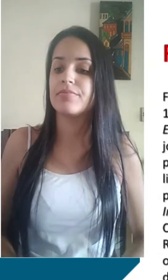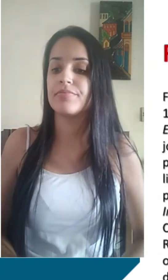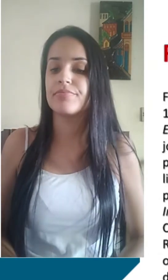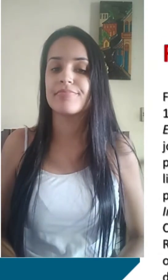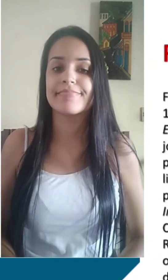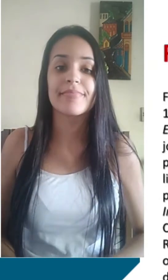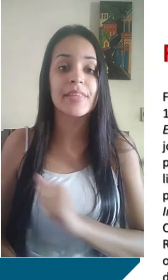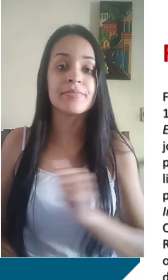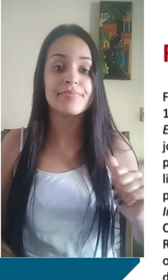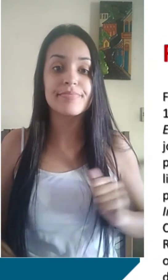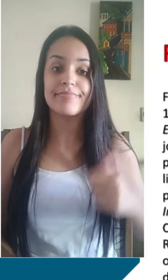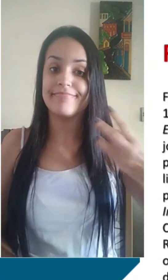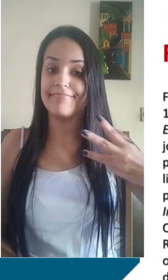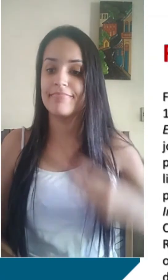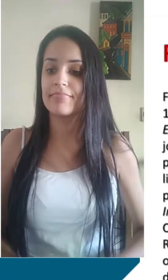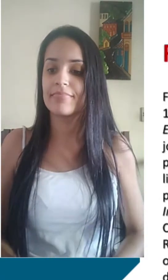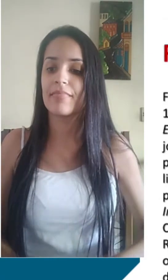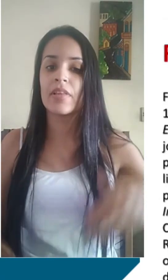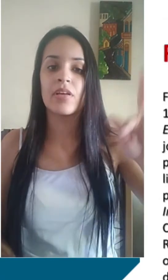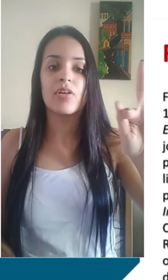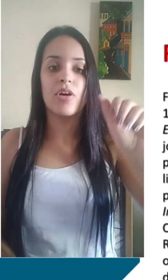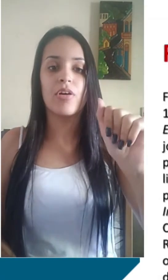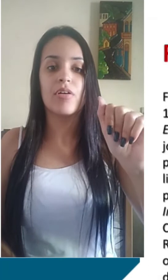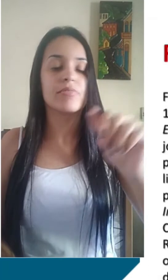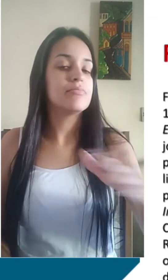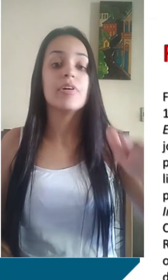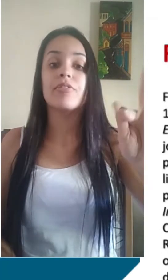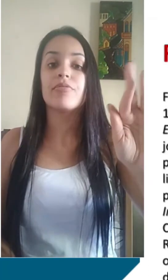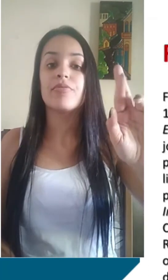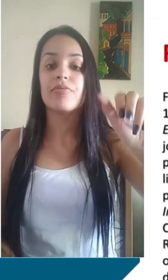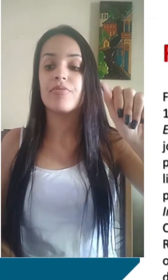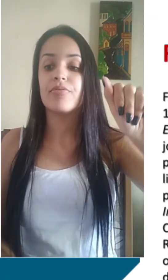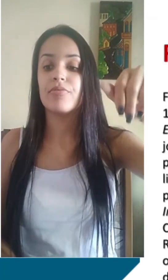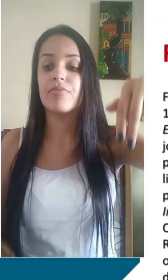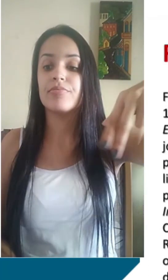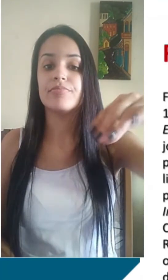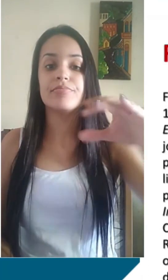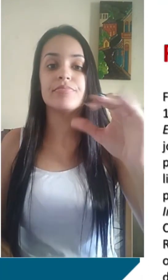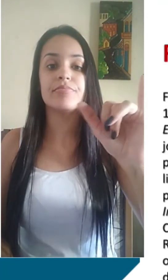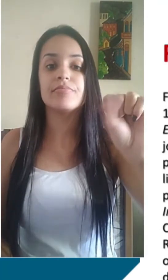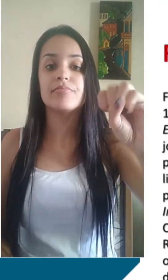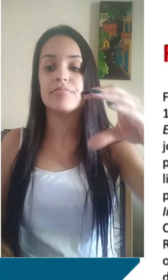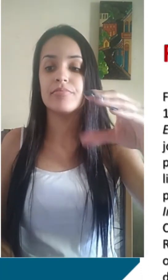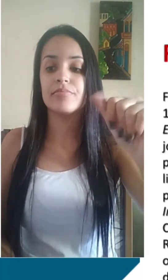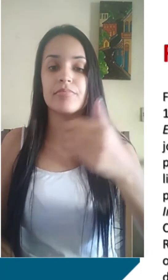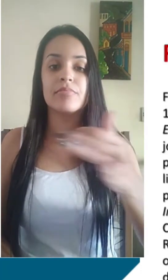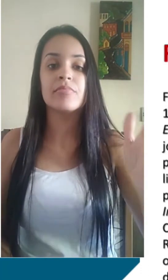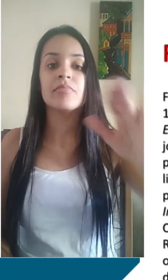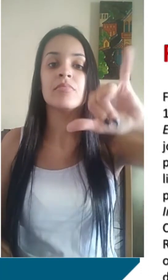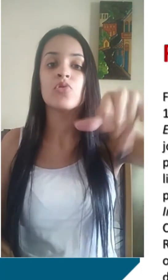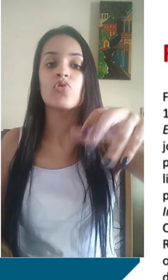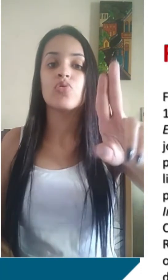a 1920, poeta e crítica literária. Em 1891